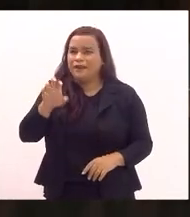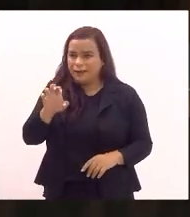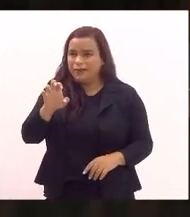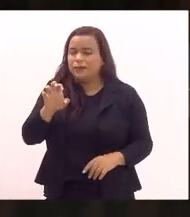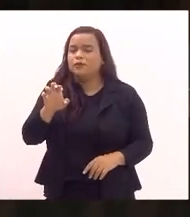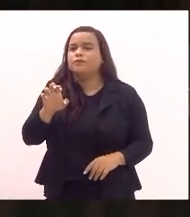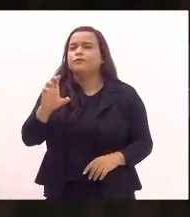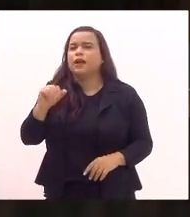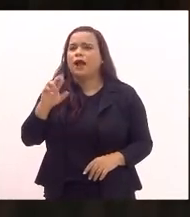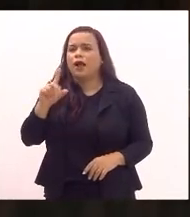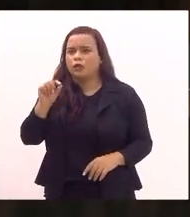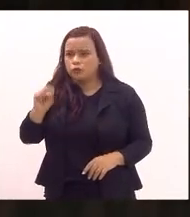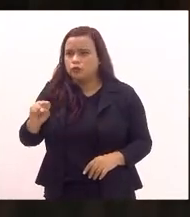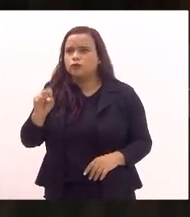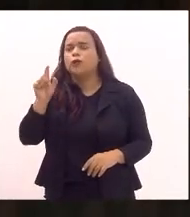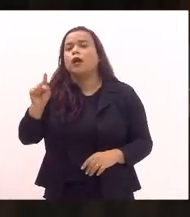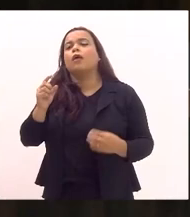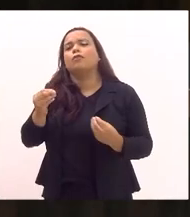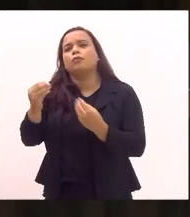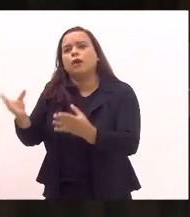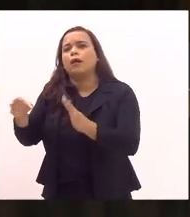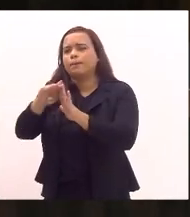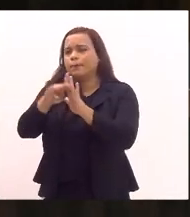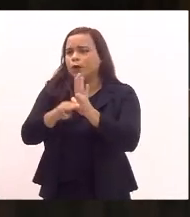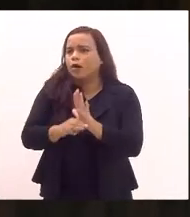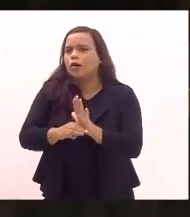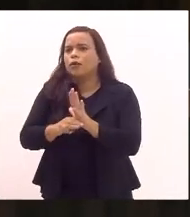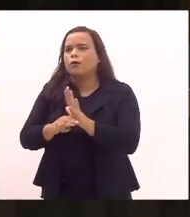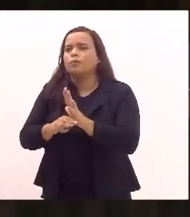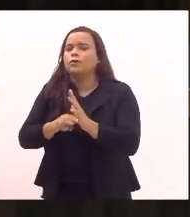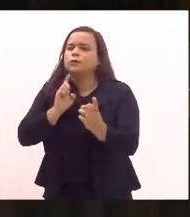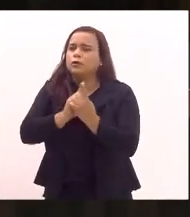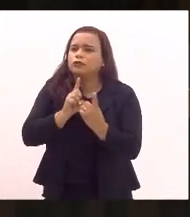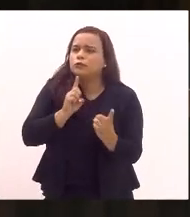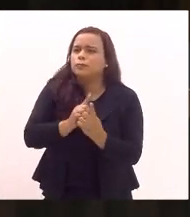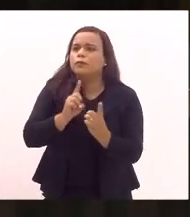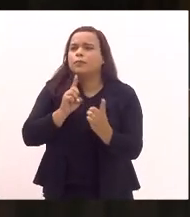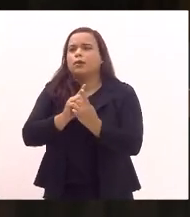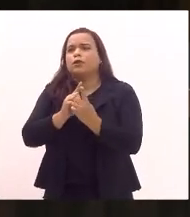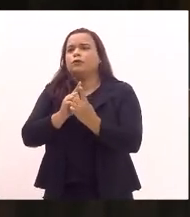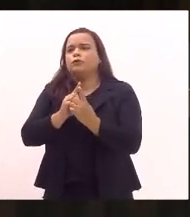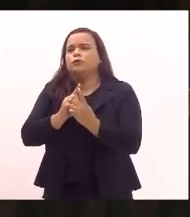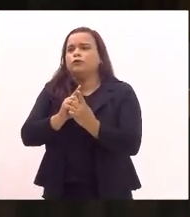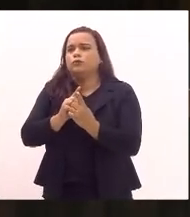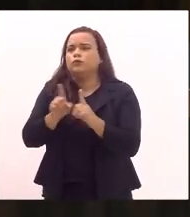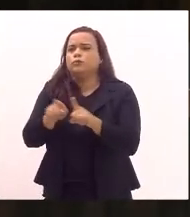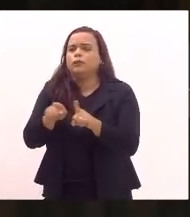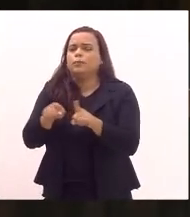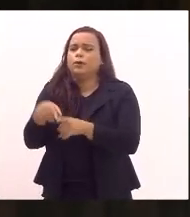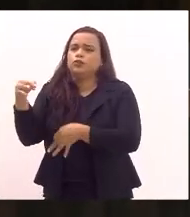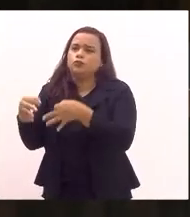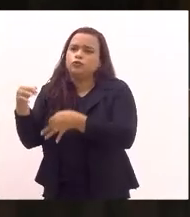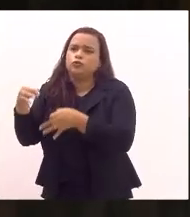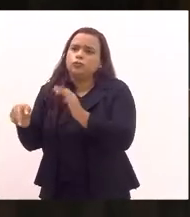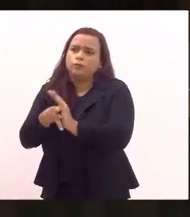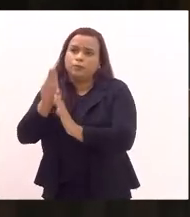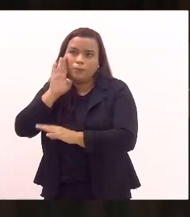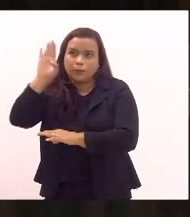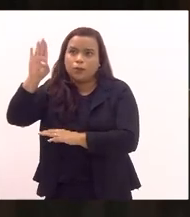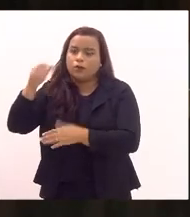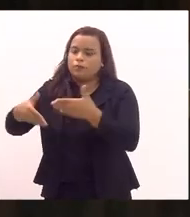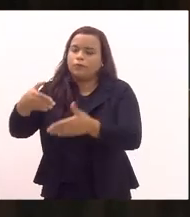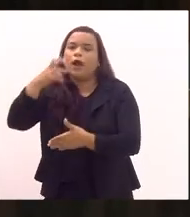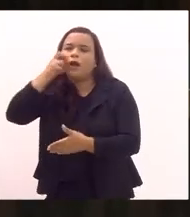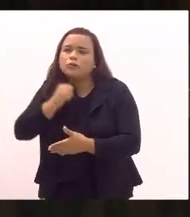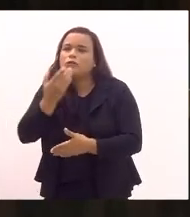é promovo atendimento e prestação jurisdicional prioritária nos processos de adoção